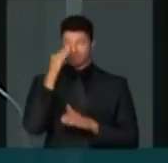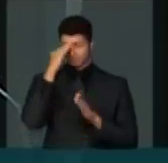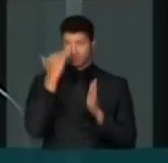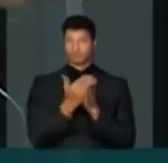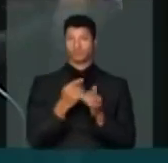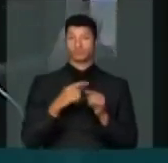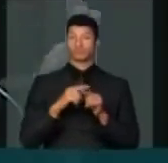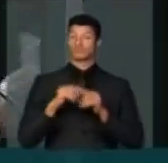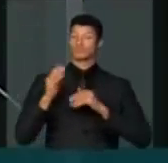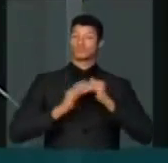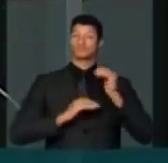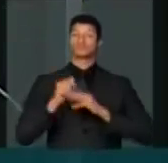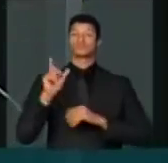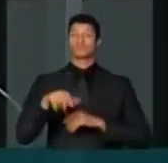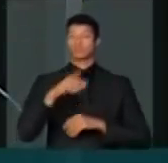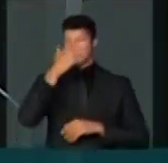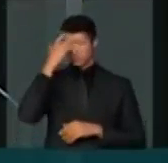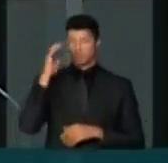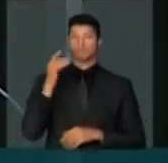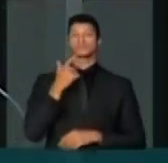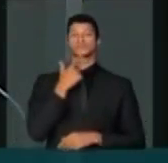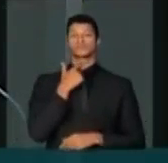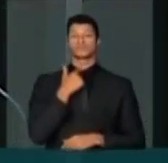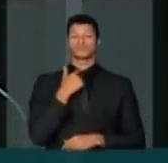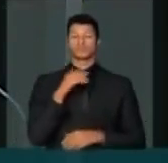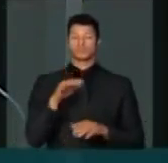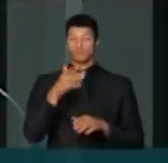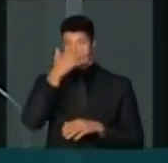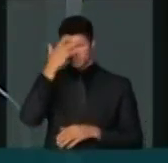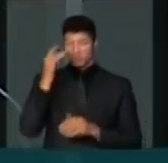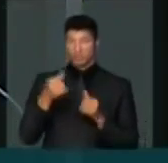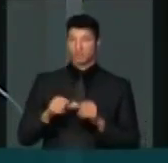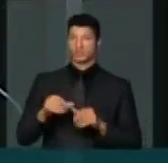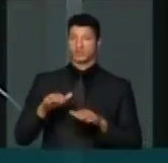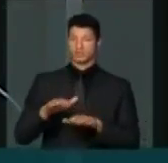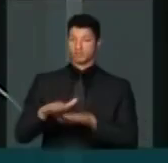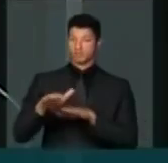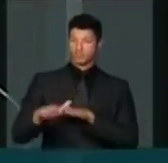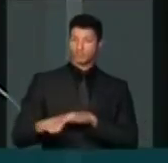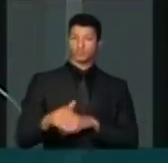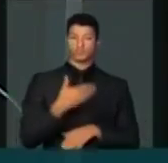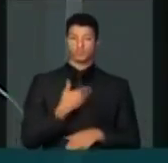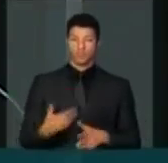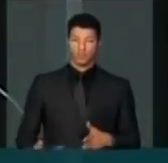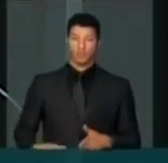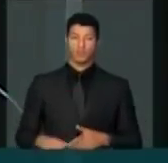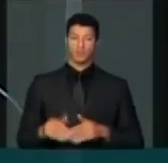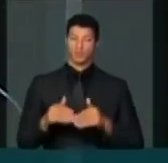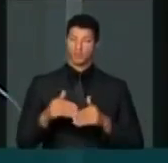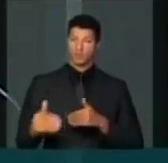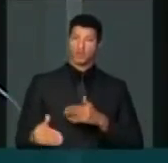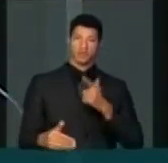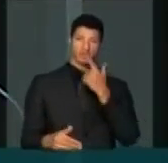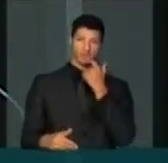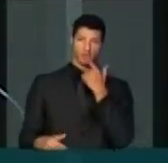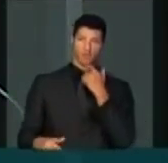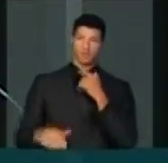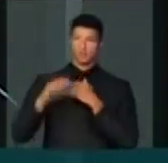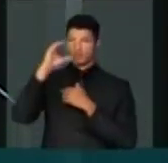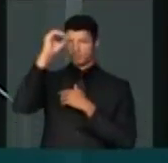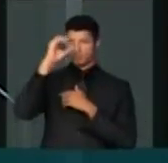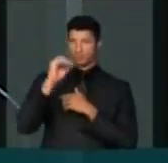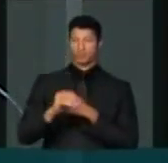cumprido, porque na prática é isso que muitos pretendem. O camarada estaciona no passeio público, passa no vermelho, o